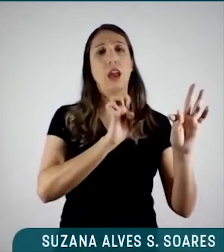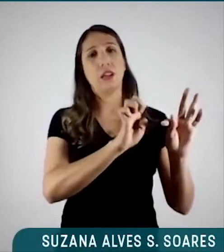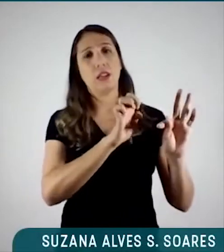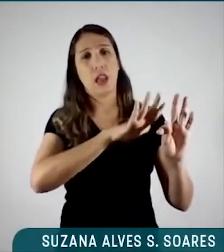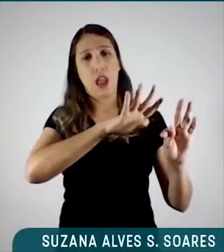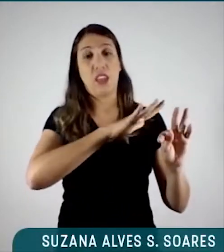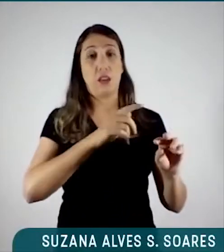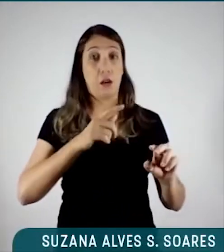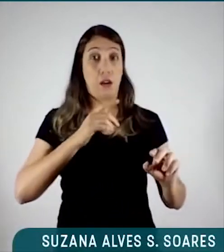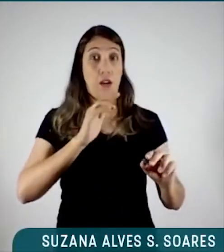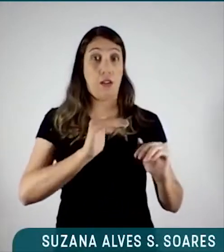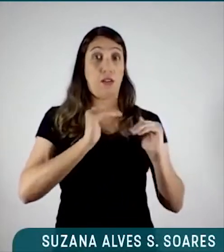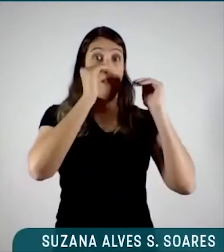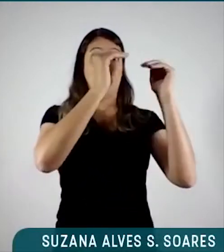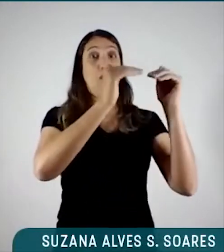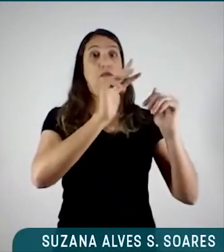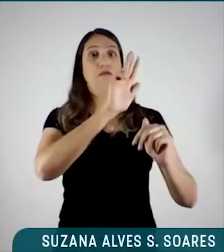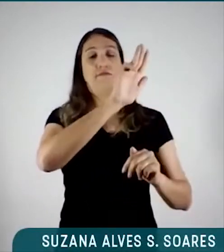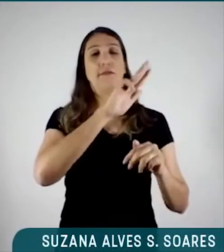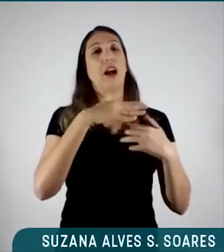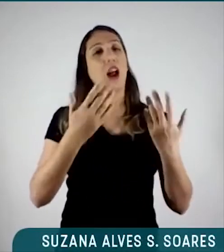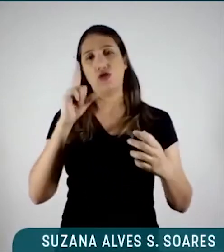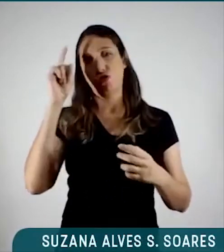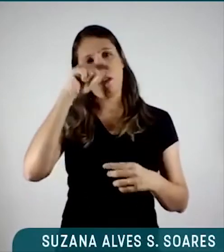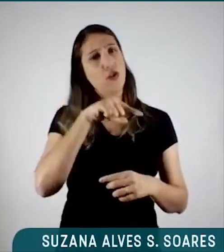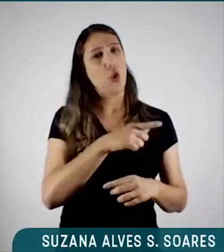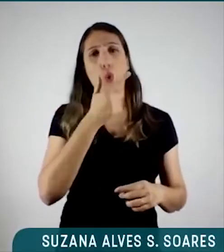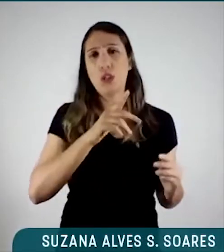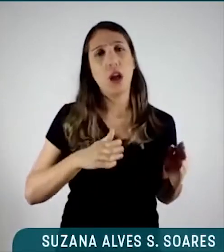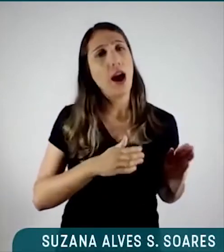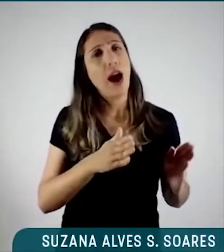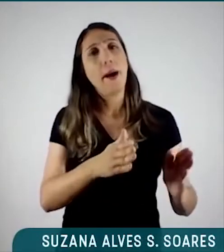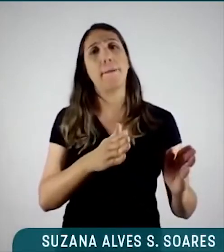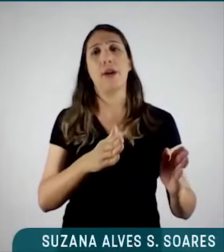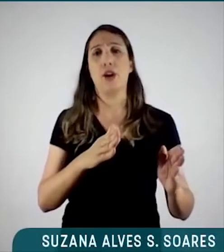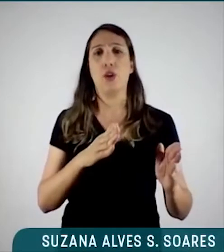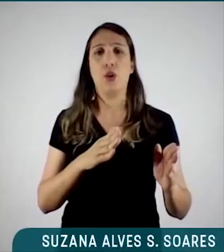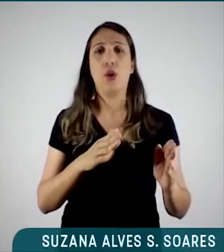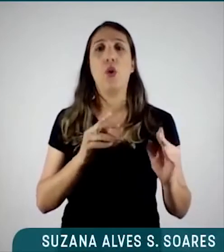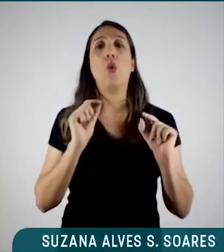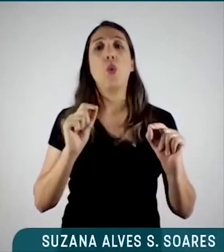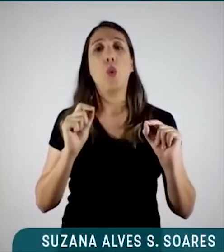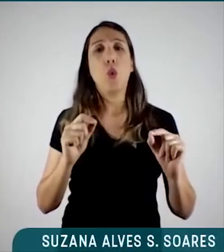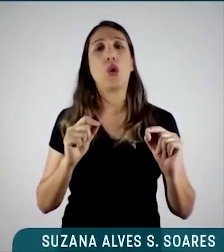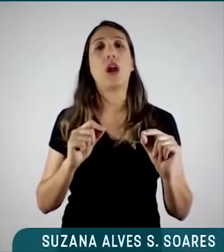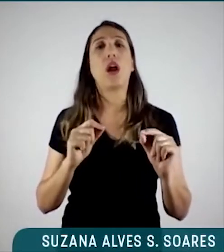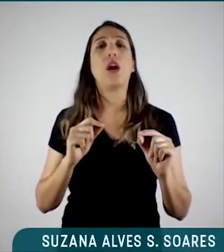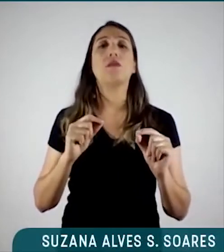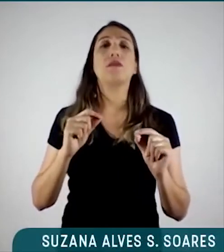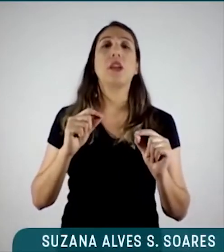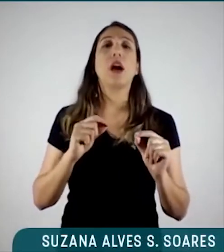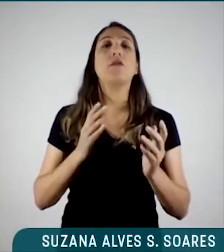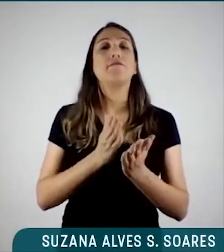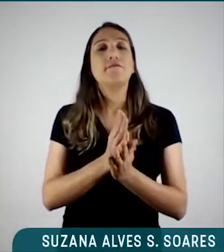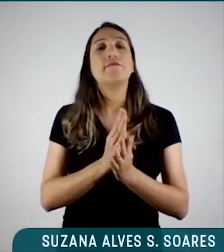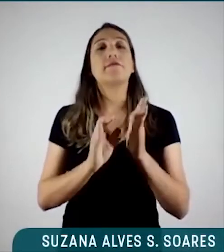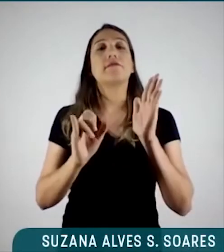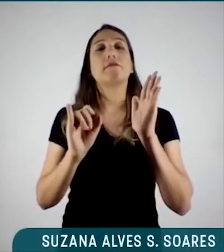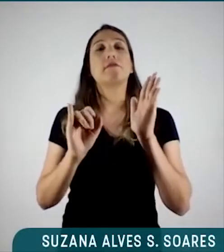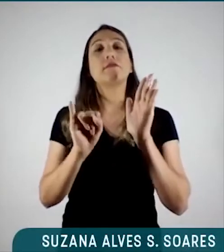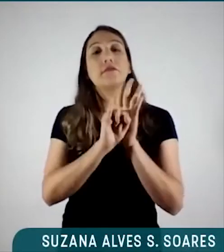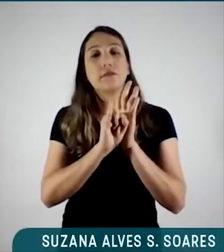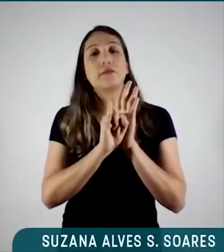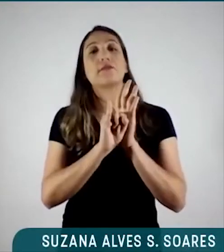este projeto que o professor Vladimir falou. A pauta identitária e a ênfase na pauta identitária não é